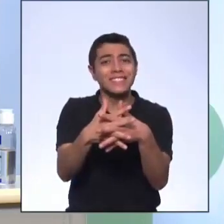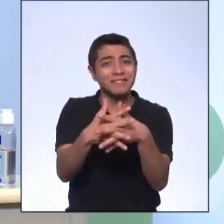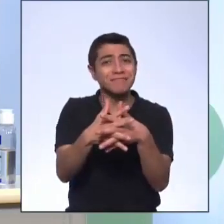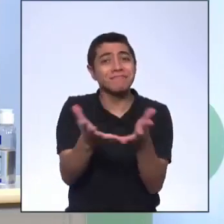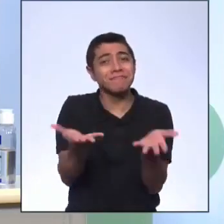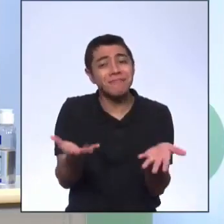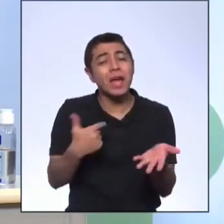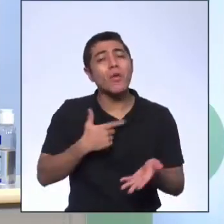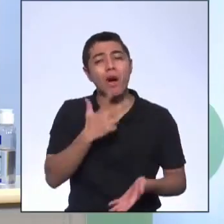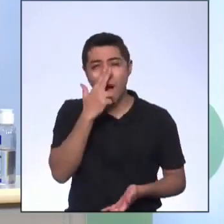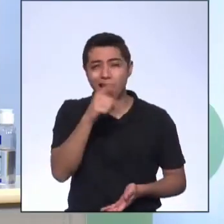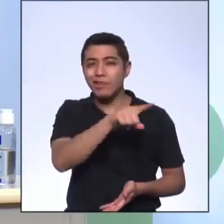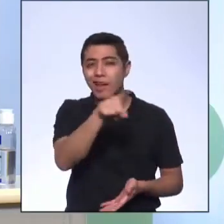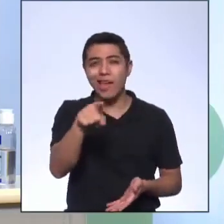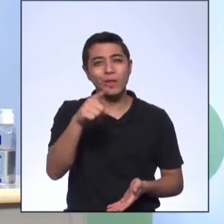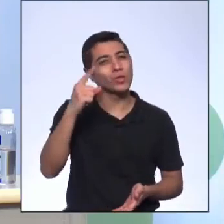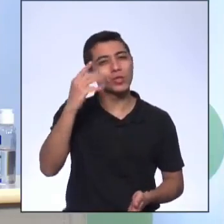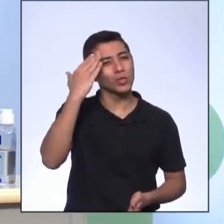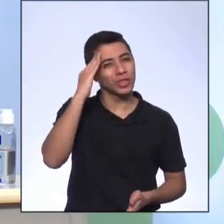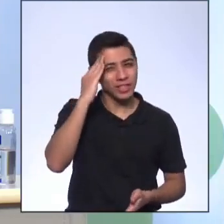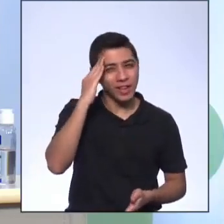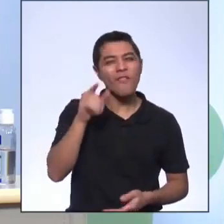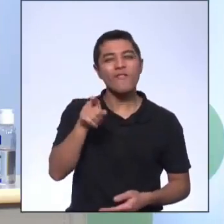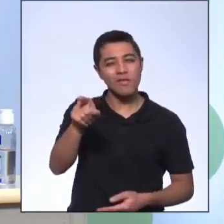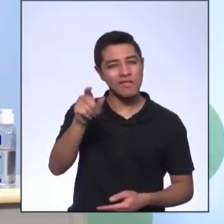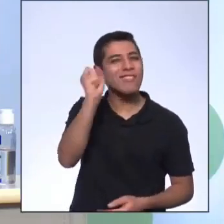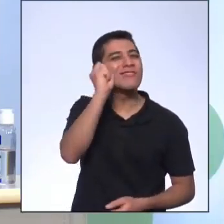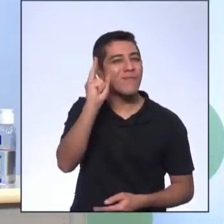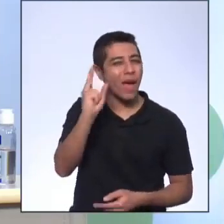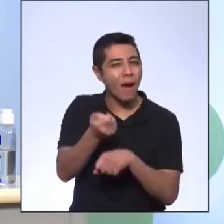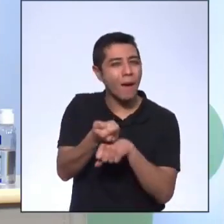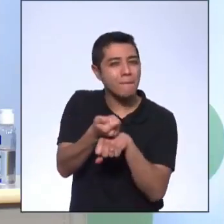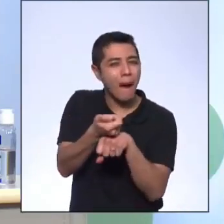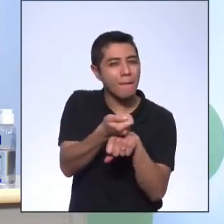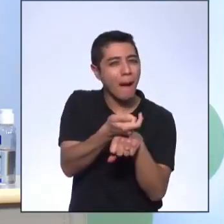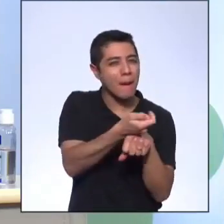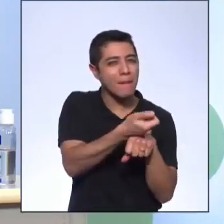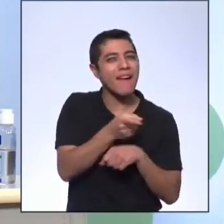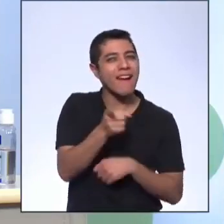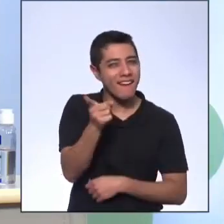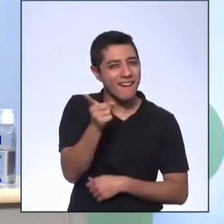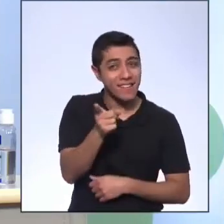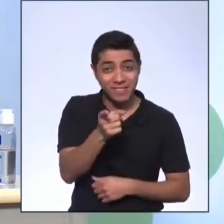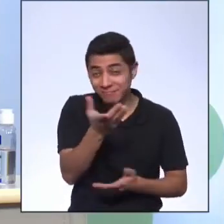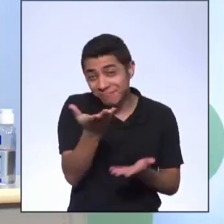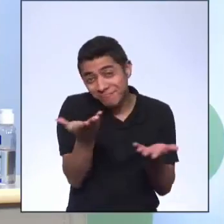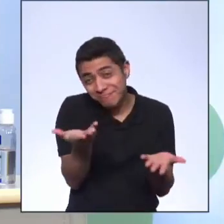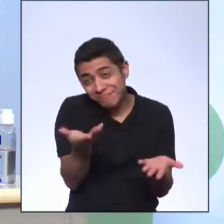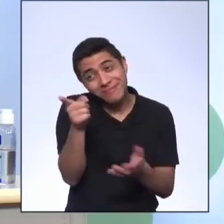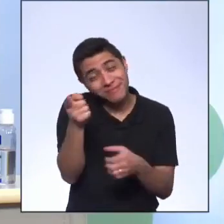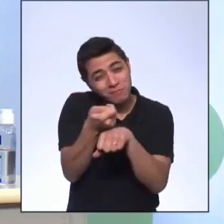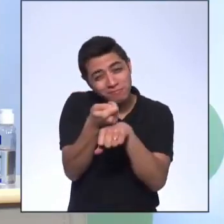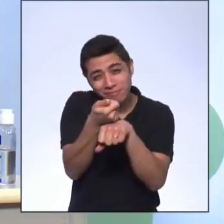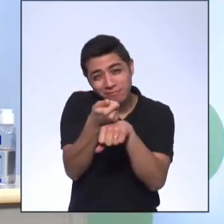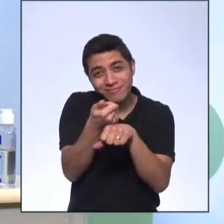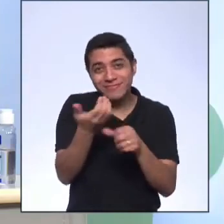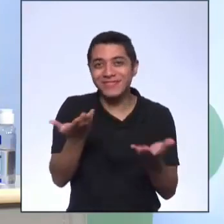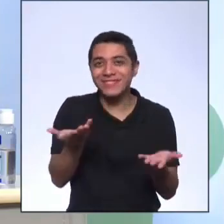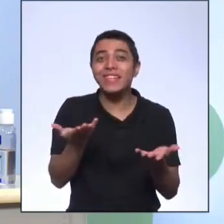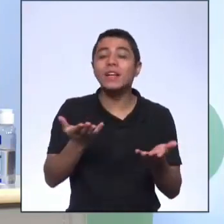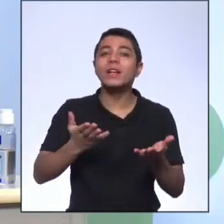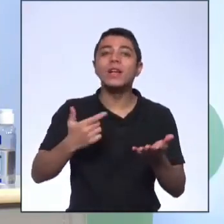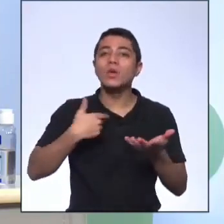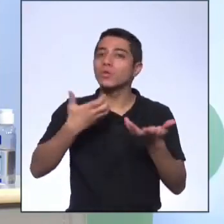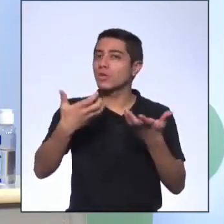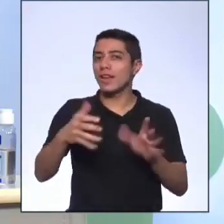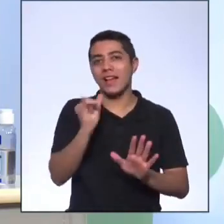estão confundindo. Você fez uma pegadinha, não foi isso? Foi uma pegadinha. A Dani fez uma pegadinha com vocês. Não queria dizer para vocês, mas foi uma